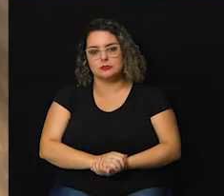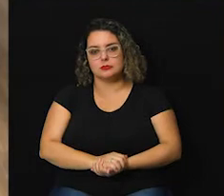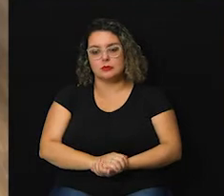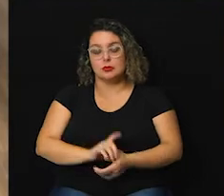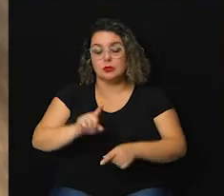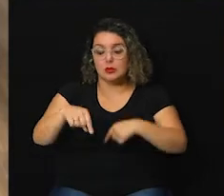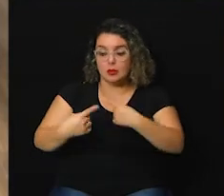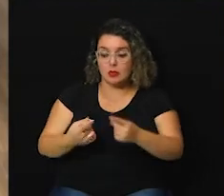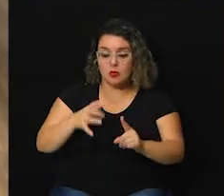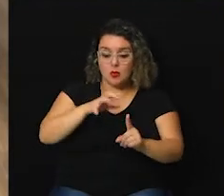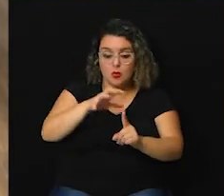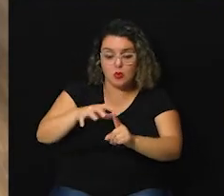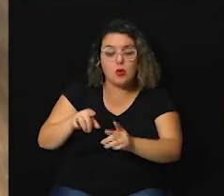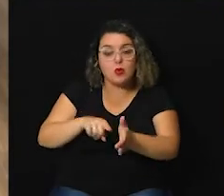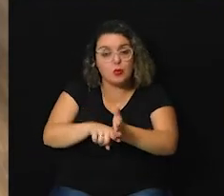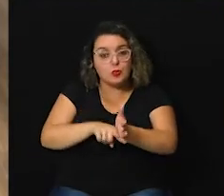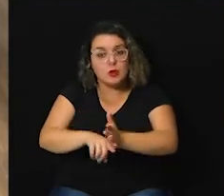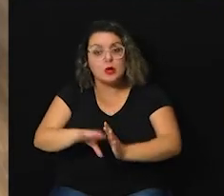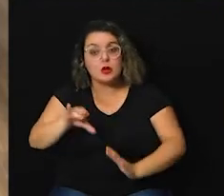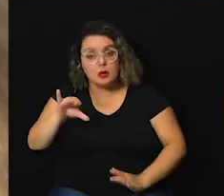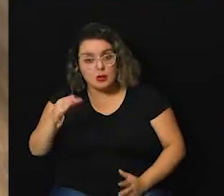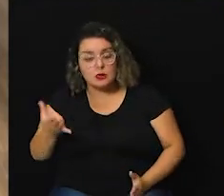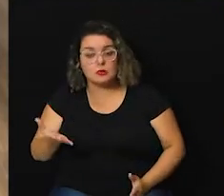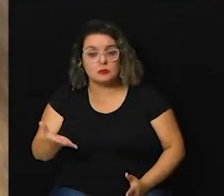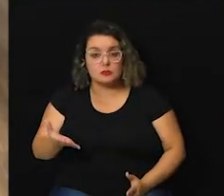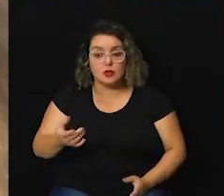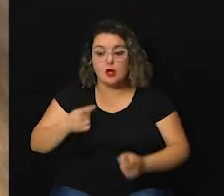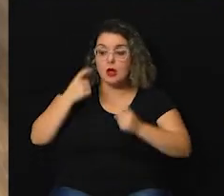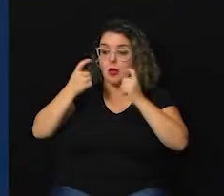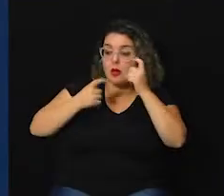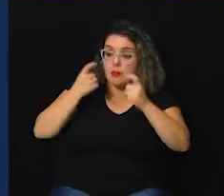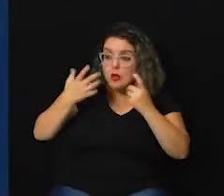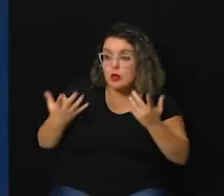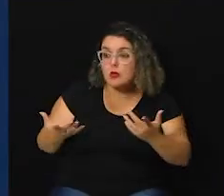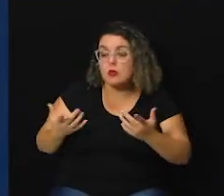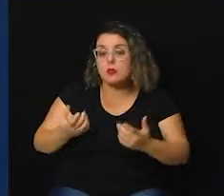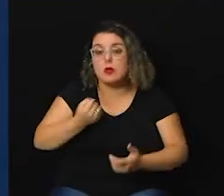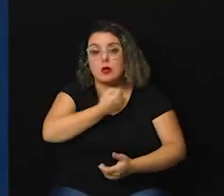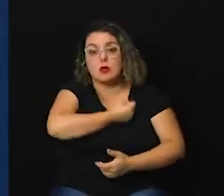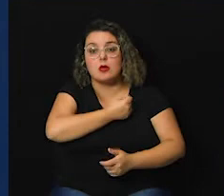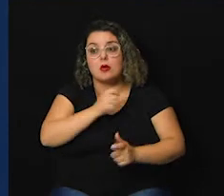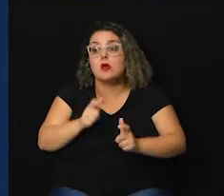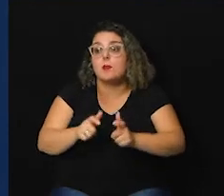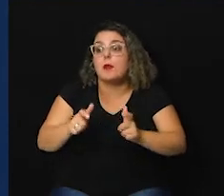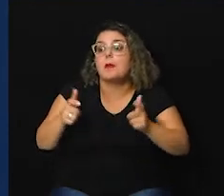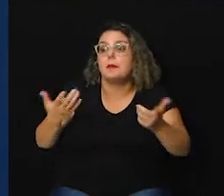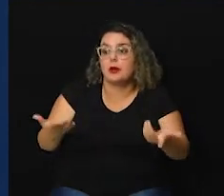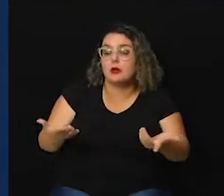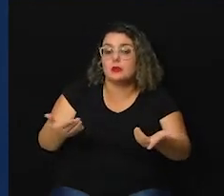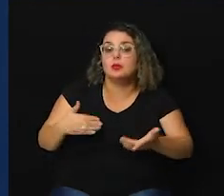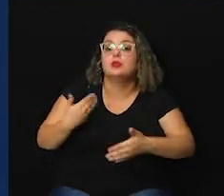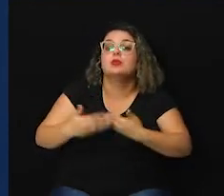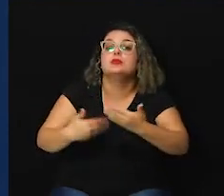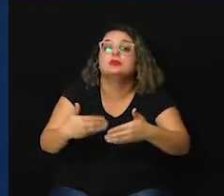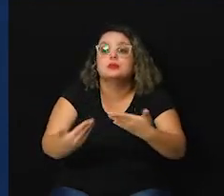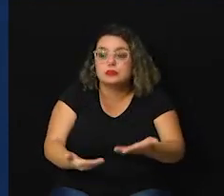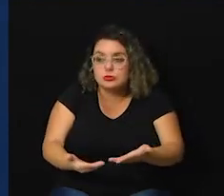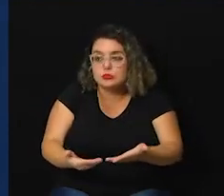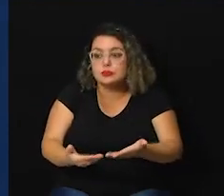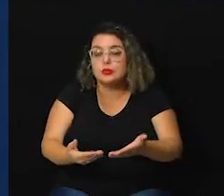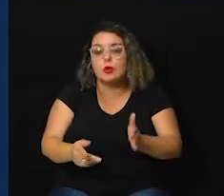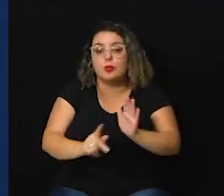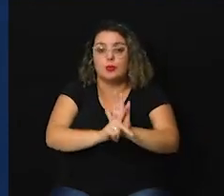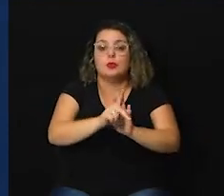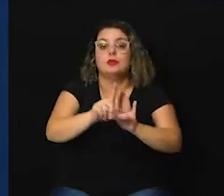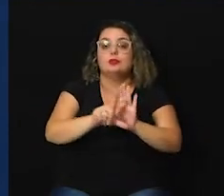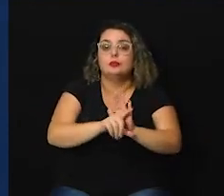gente tem outra ameaça à pesquisa e à ciência, né, que é a preocupação que esse número aumente ainda mais com esse avançar do